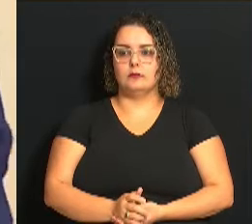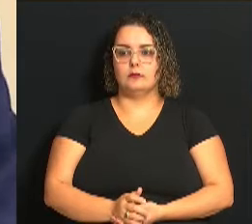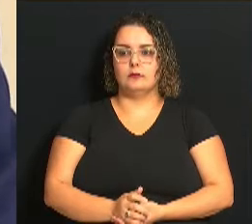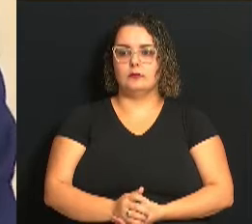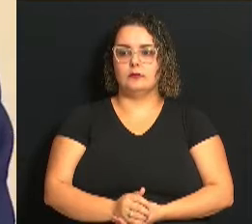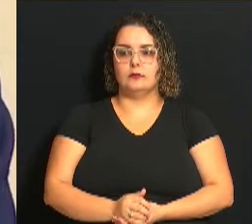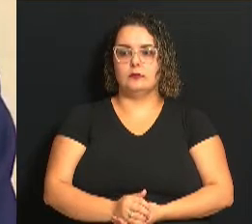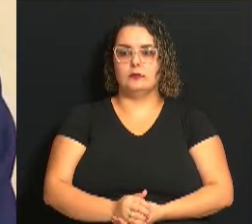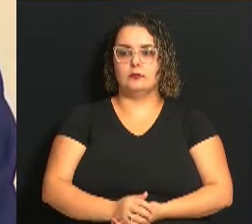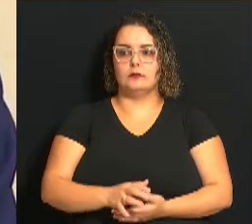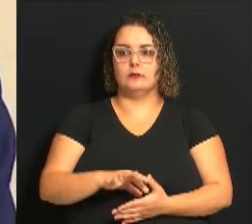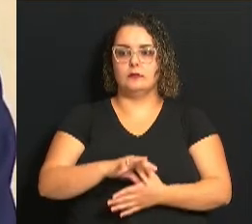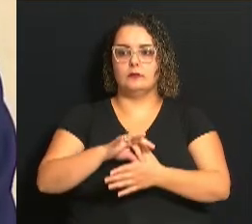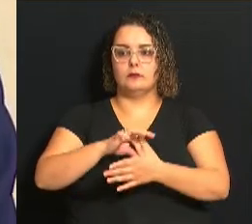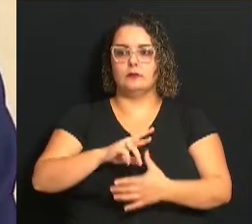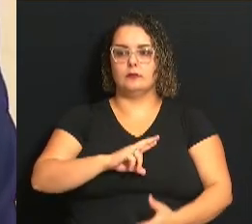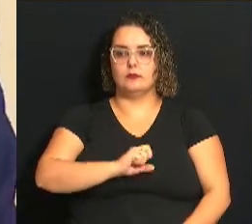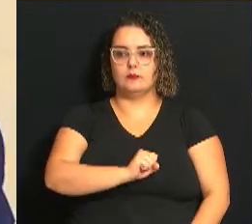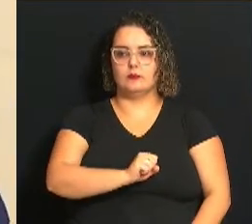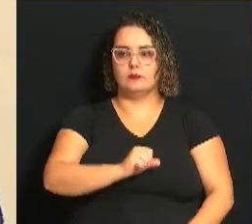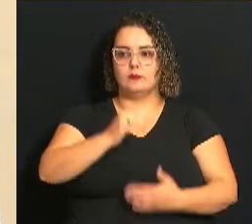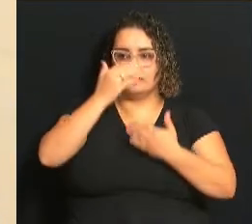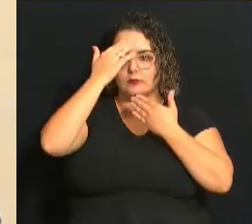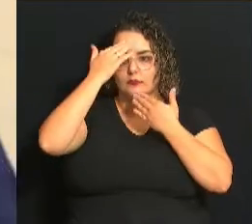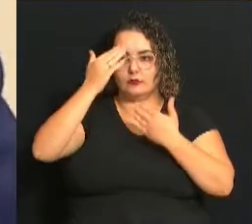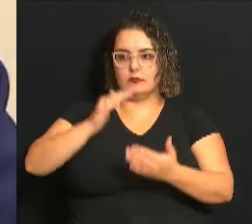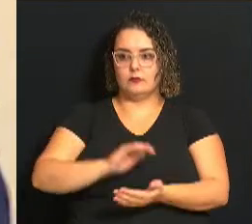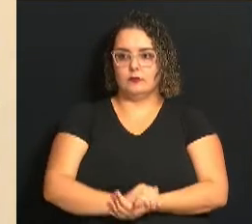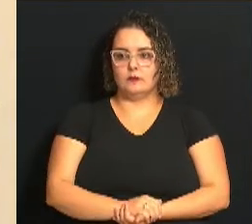Líder de governo, Luiz Rossini, muito obrigado.